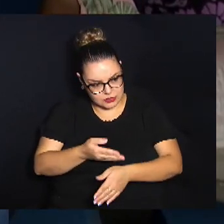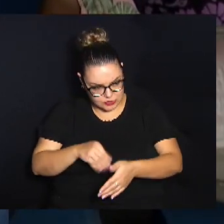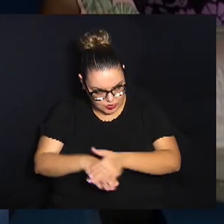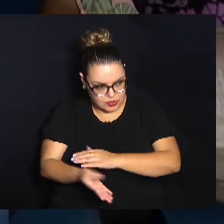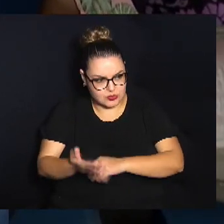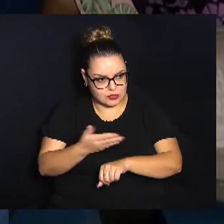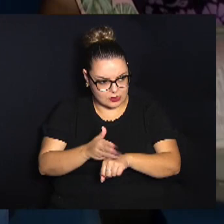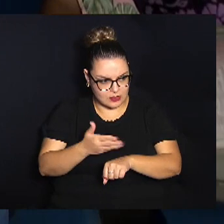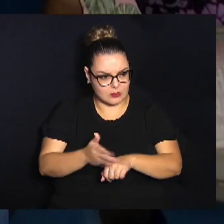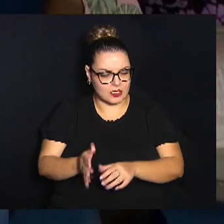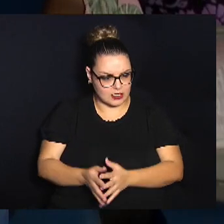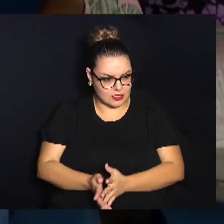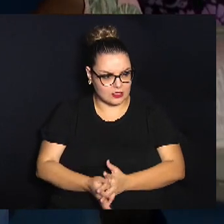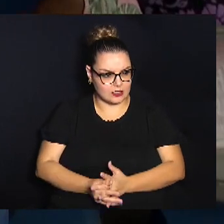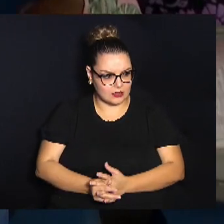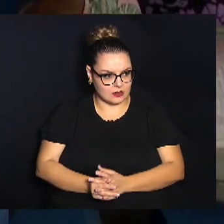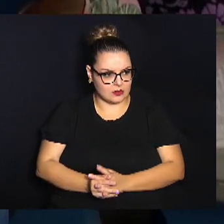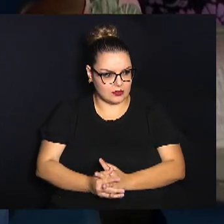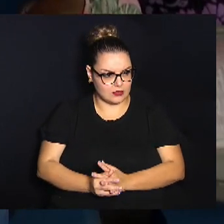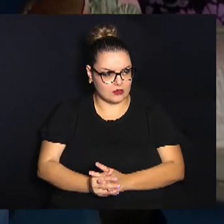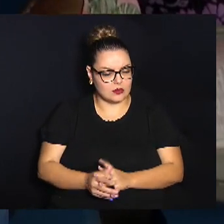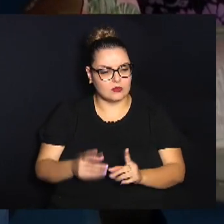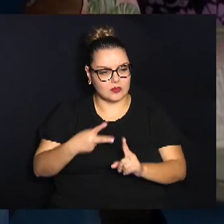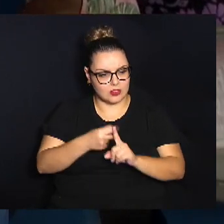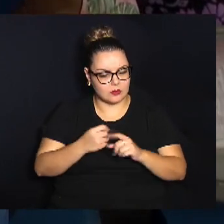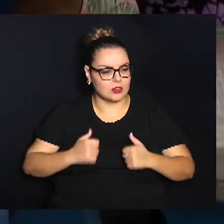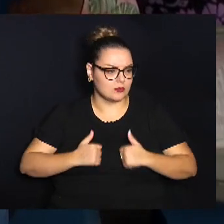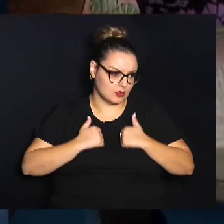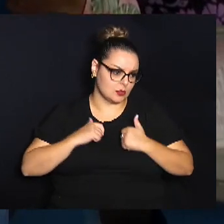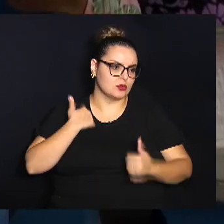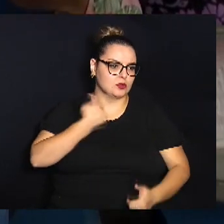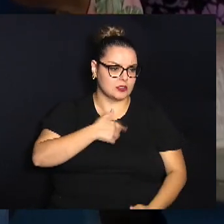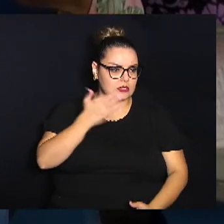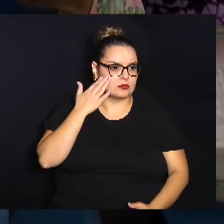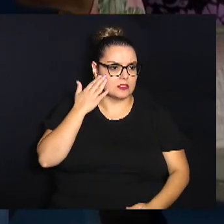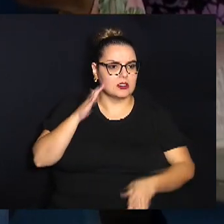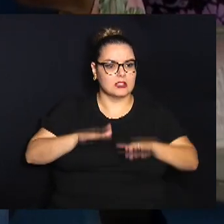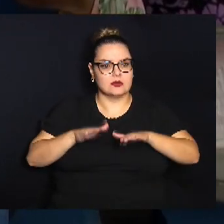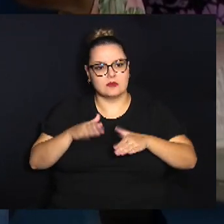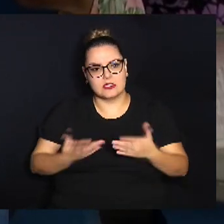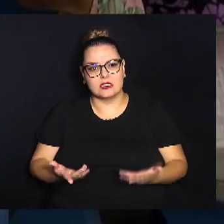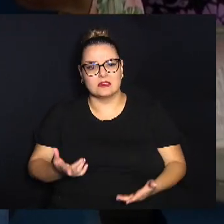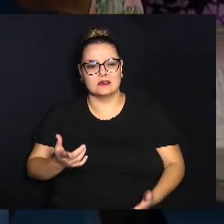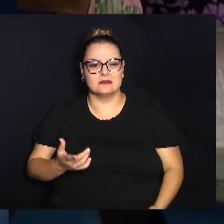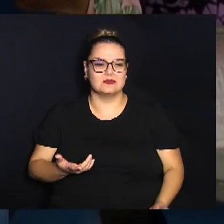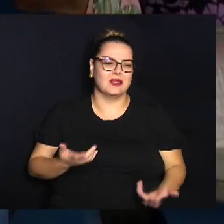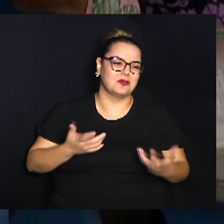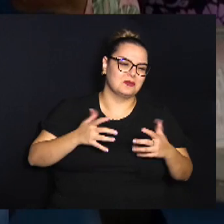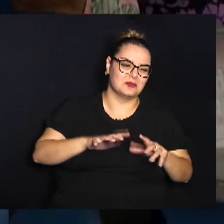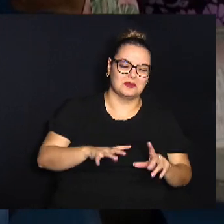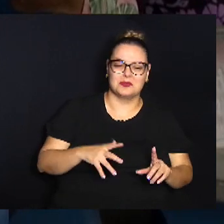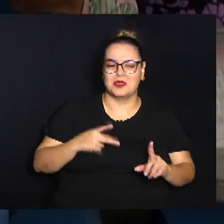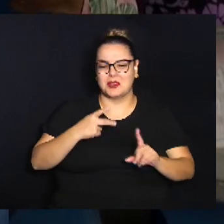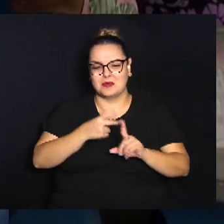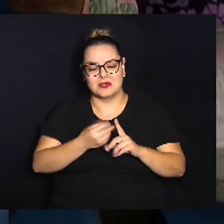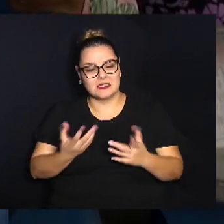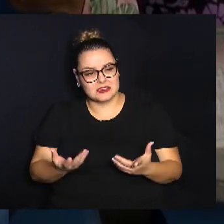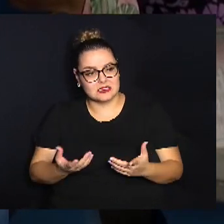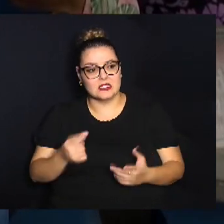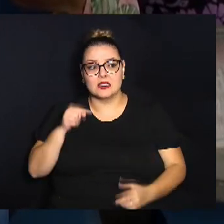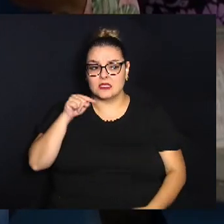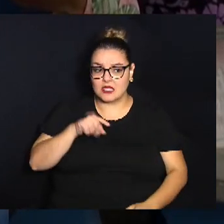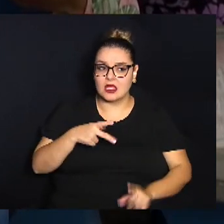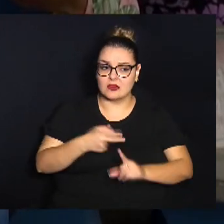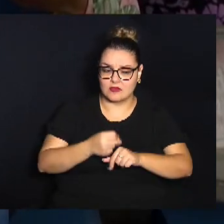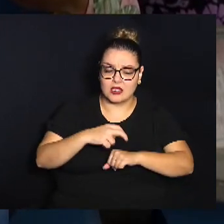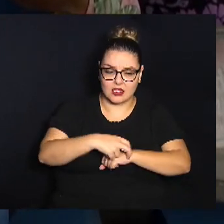equipes para fazer a aplicação do imunizante. A gente sabe, o pessoal às vezes tem aí uma resistência à aplicação de vacina e essa vacina da